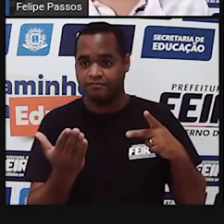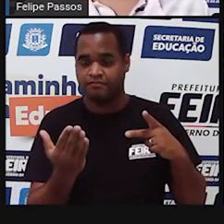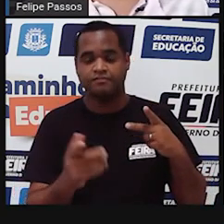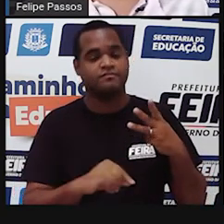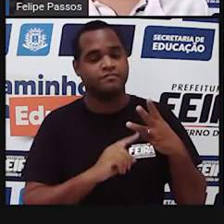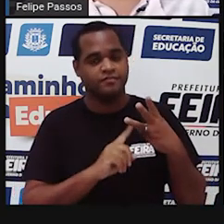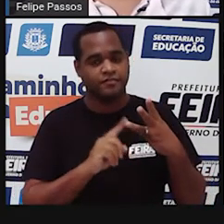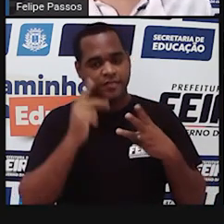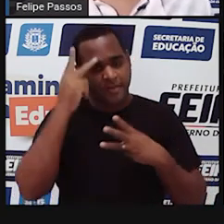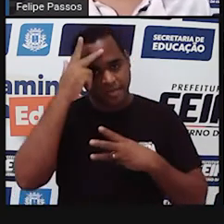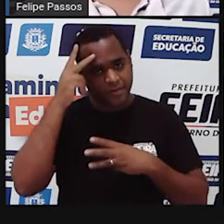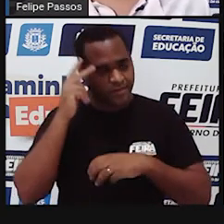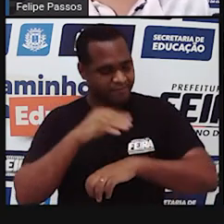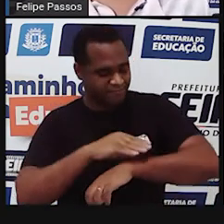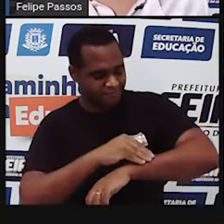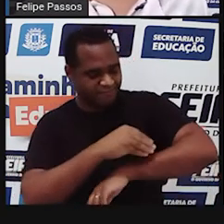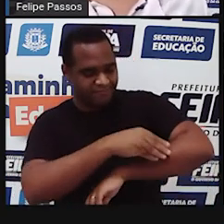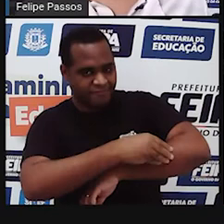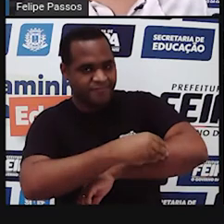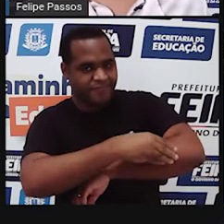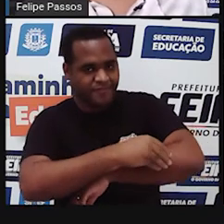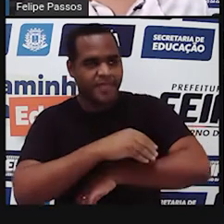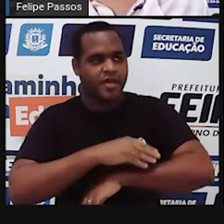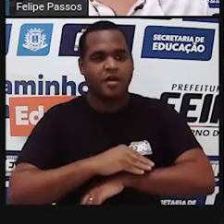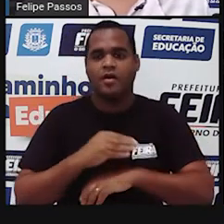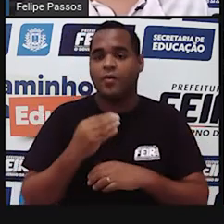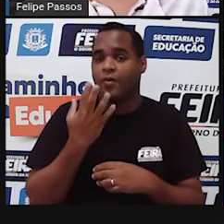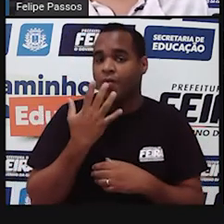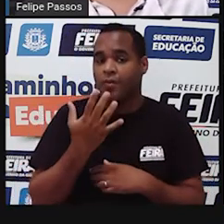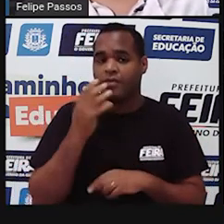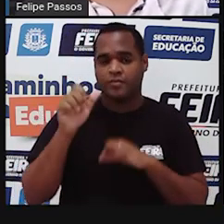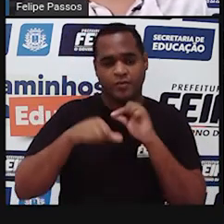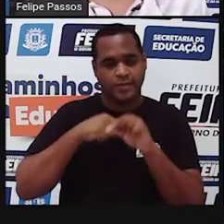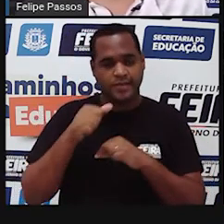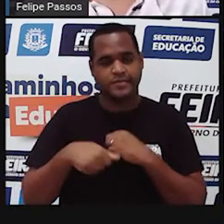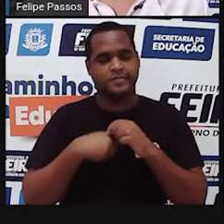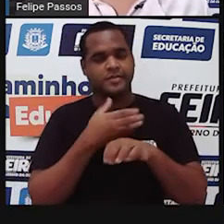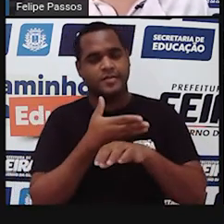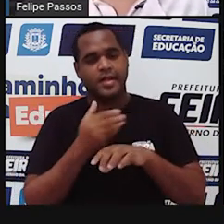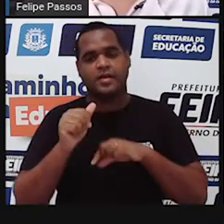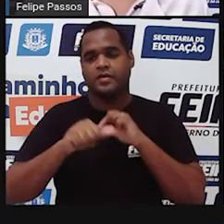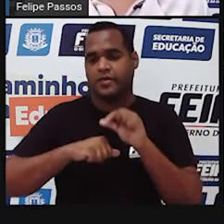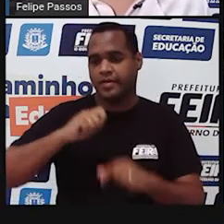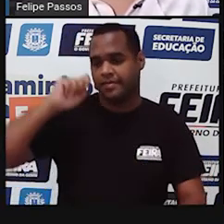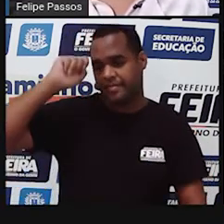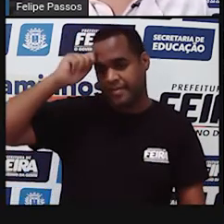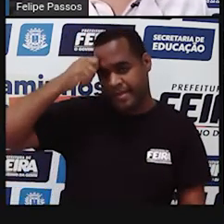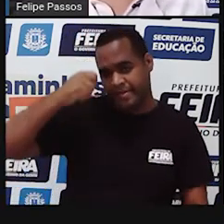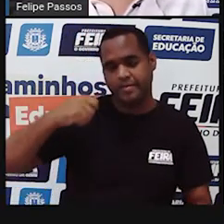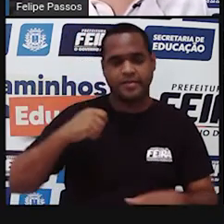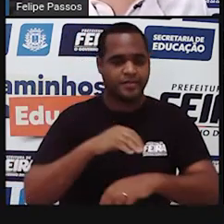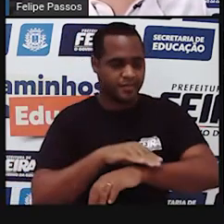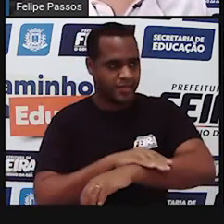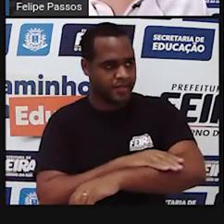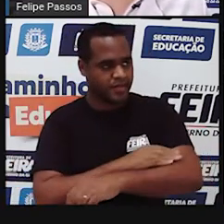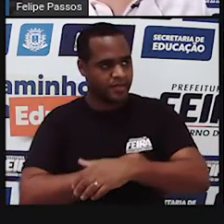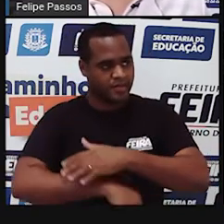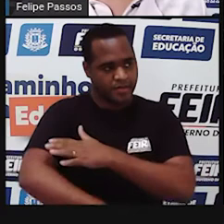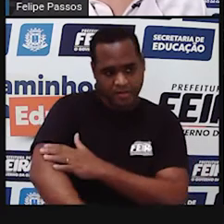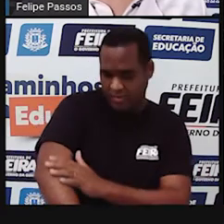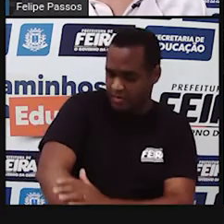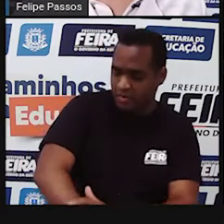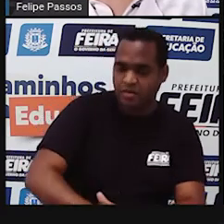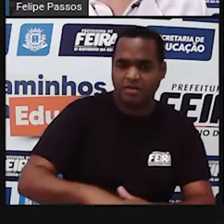vitiligo também, né? Que a pessoa não tem o menor controle sobre isso, essas manchas vão aparecer sobre a pele, e aí ela vai viver uma